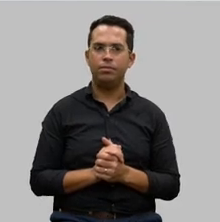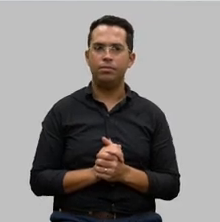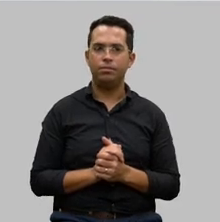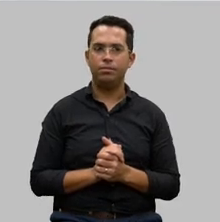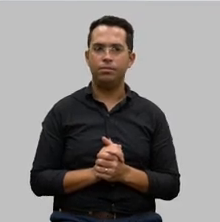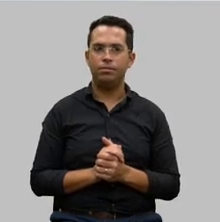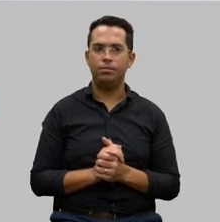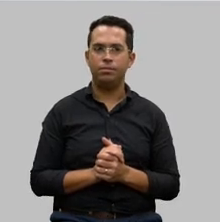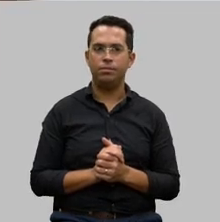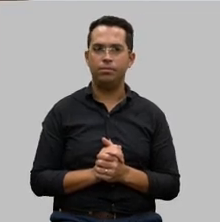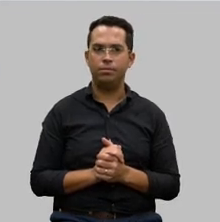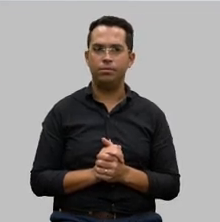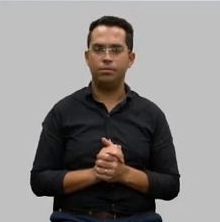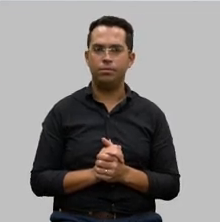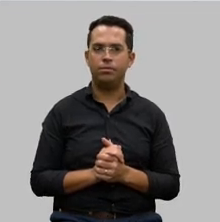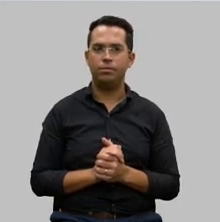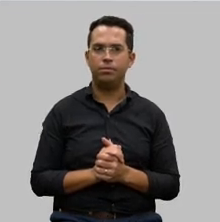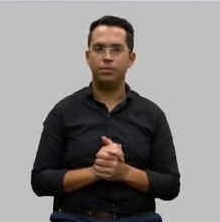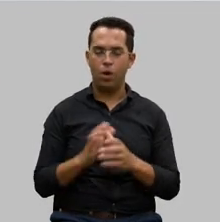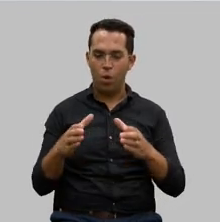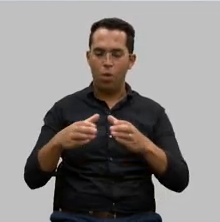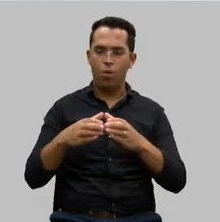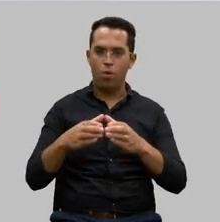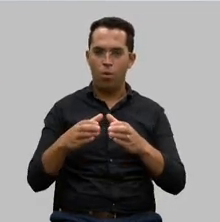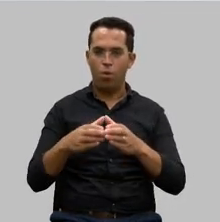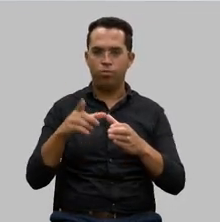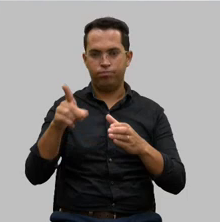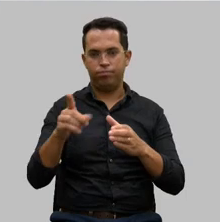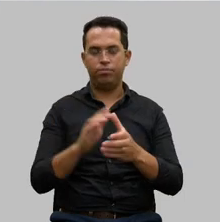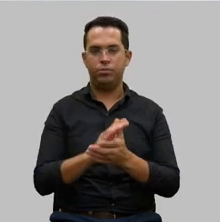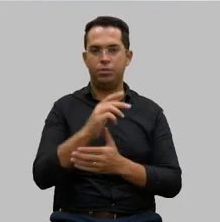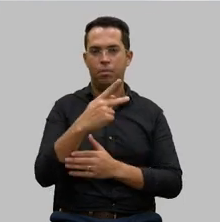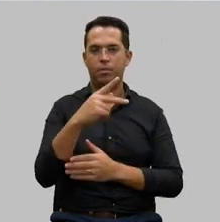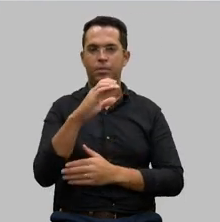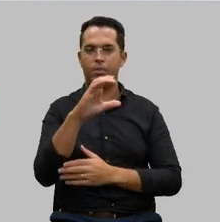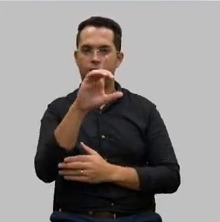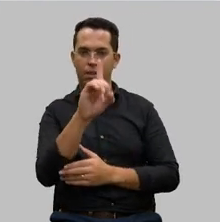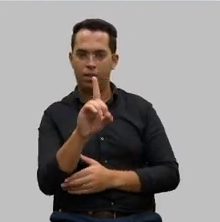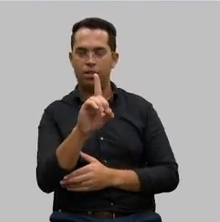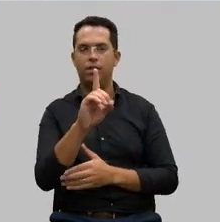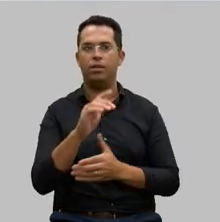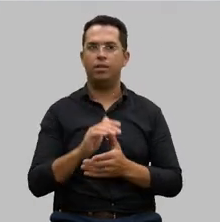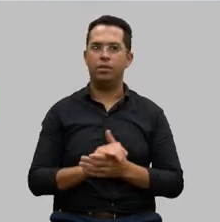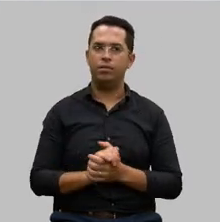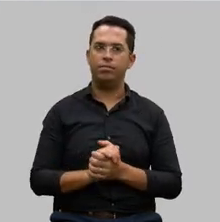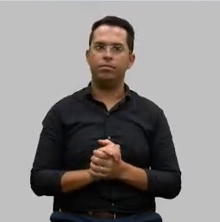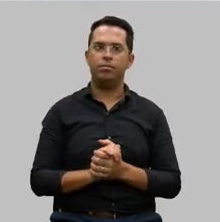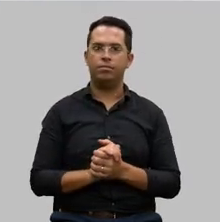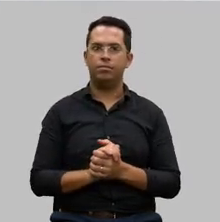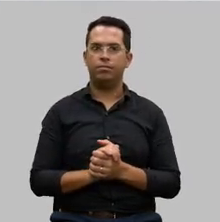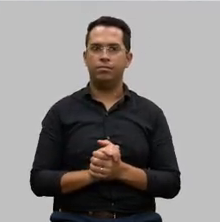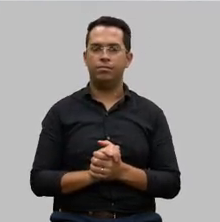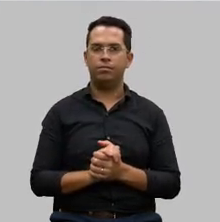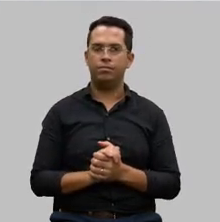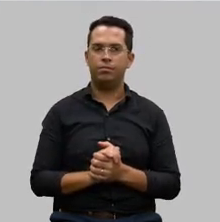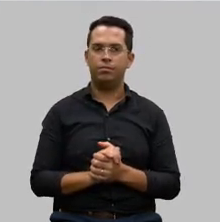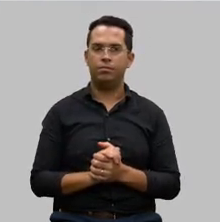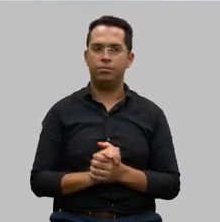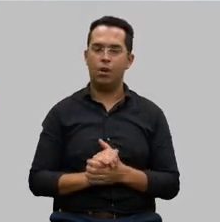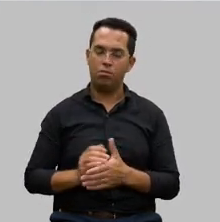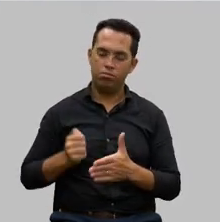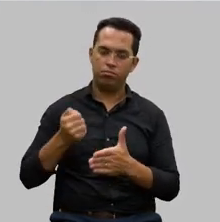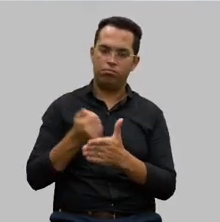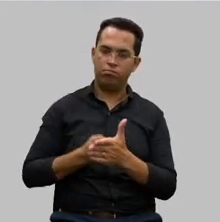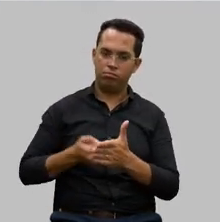da mobilidade né Anes que aindicação dele são imensas